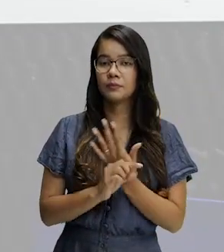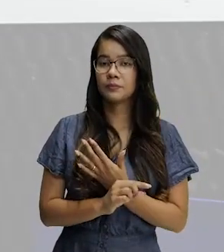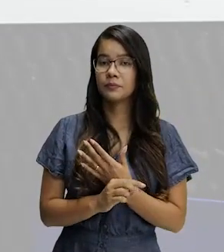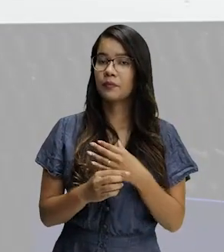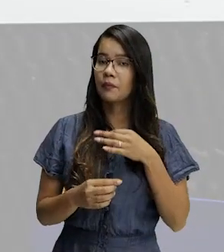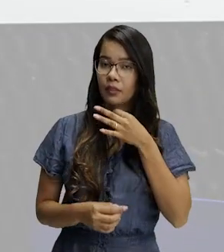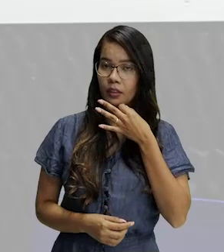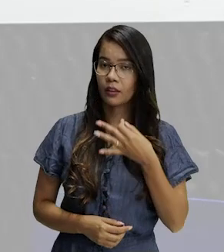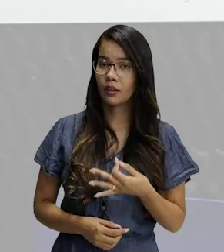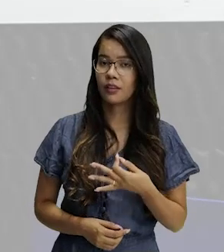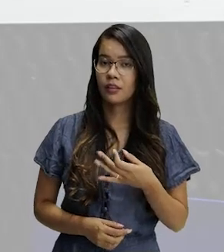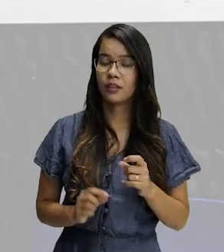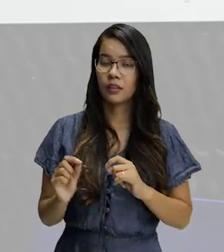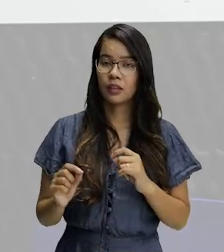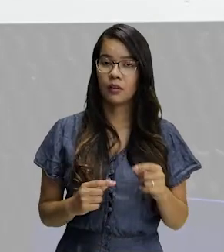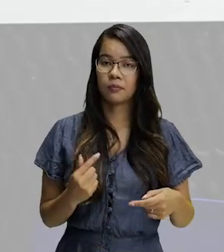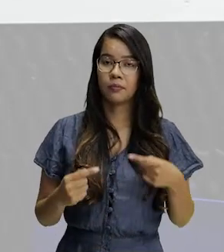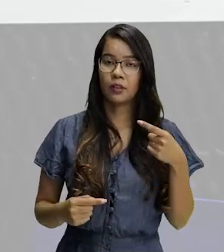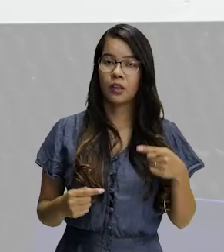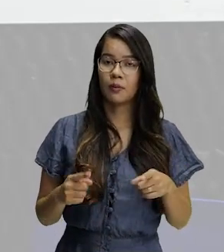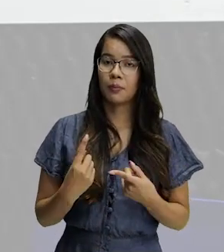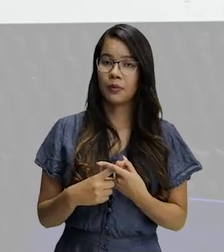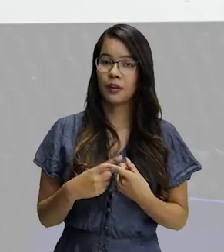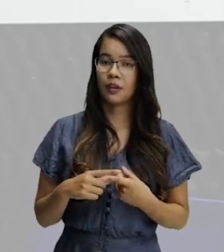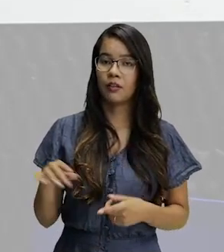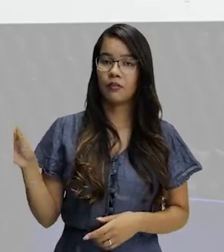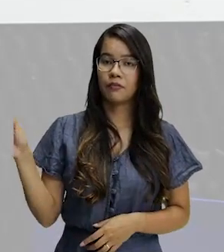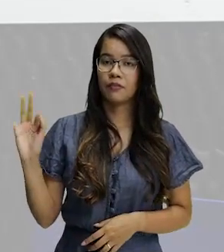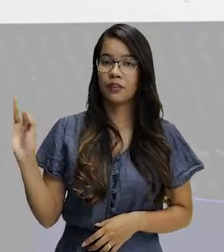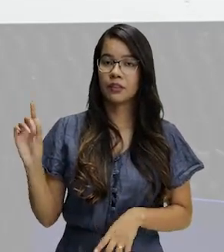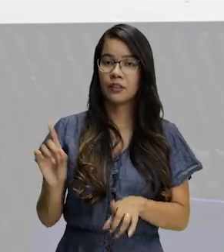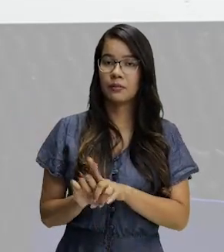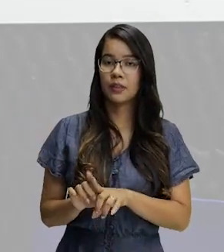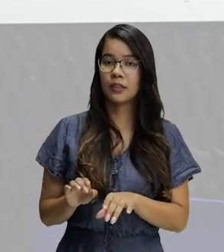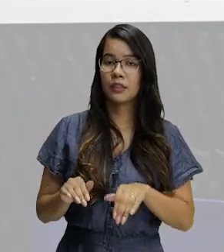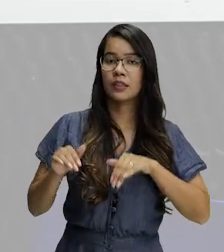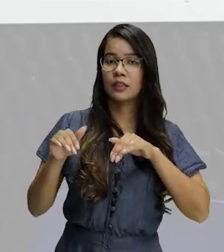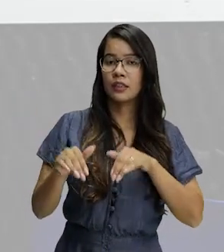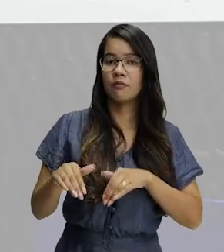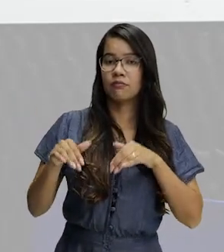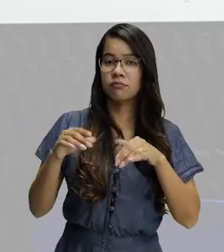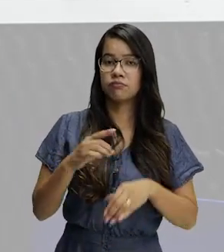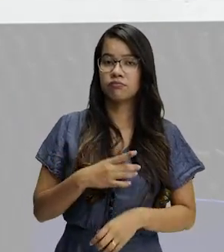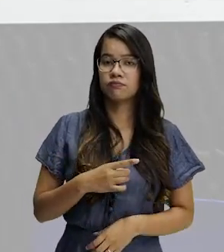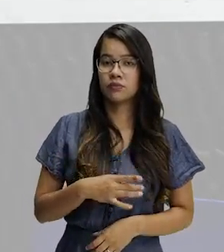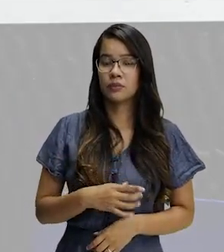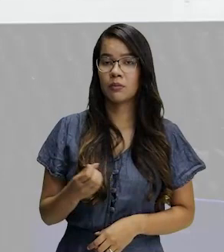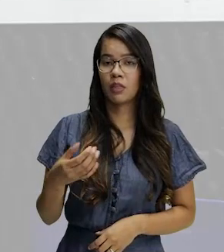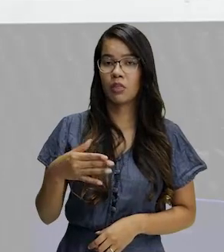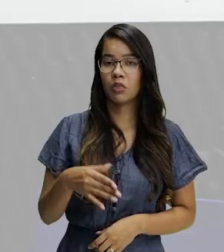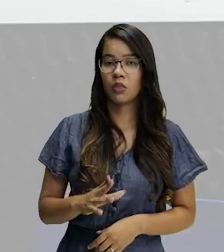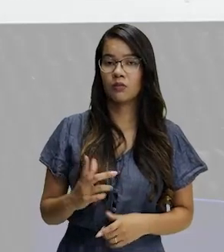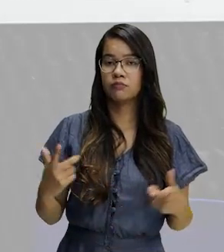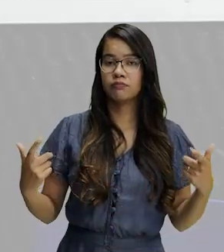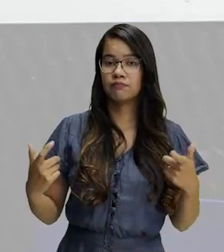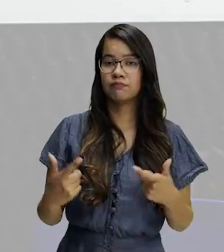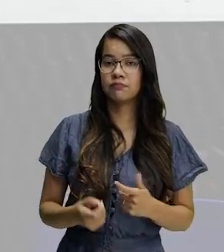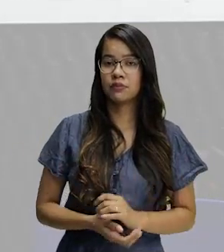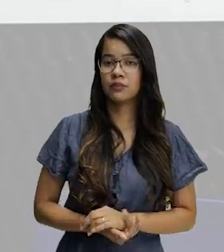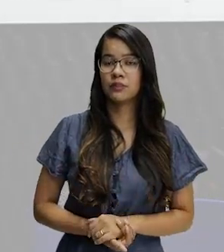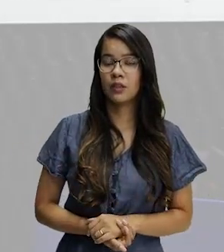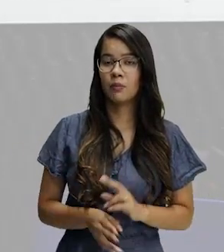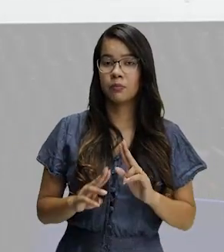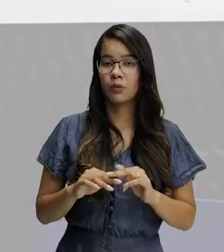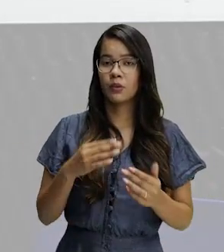de apaziguamento é porque a França e a Inglaterra temiam uma nova guerra, diante das proporções de perdas